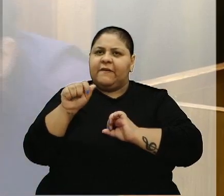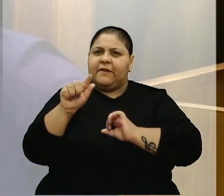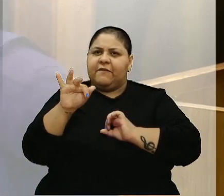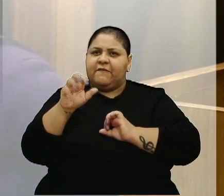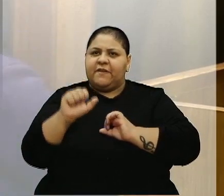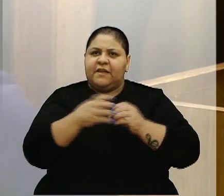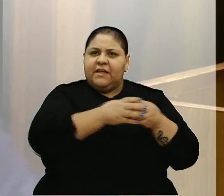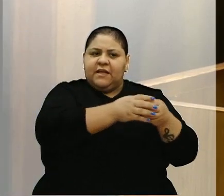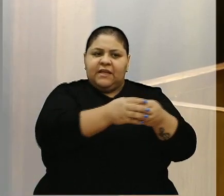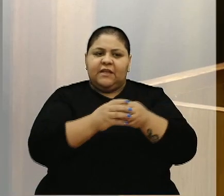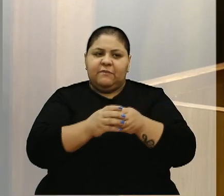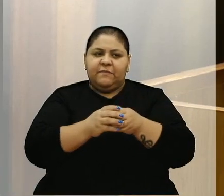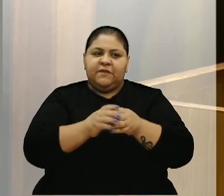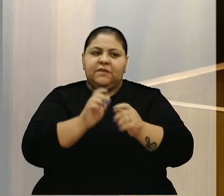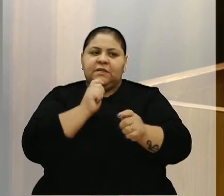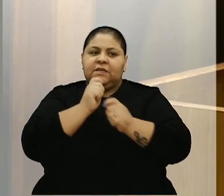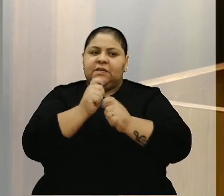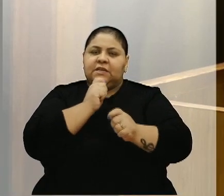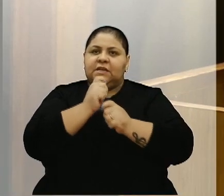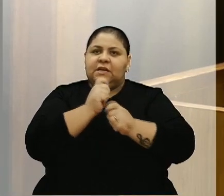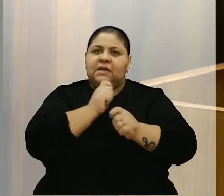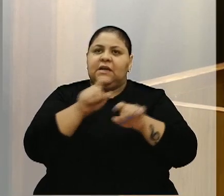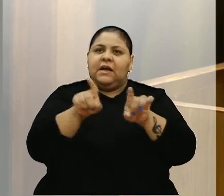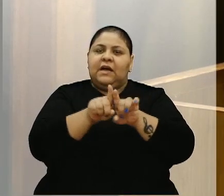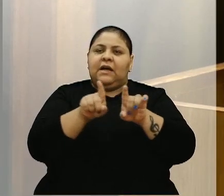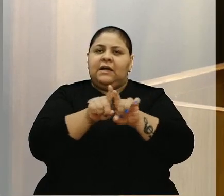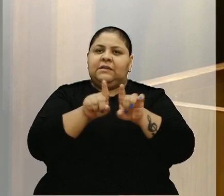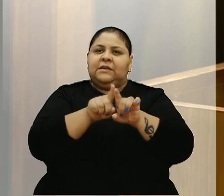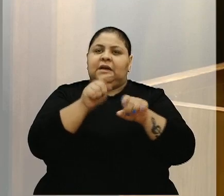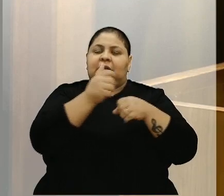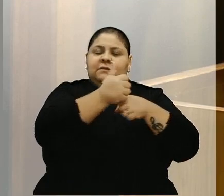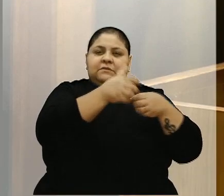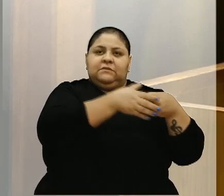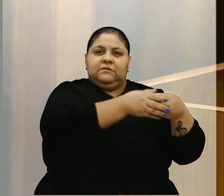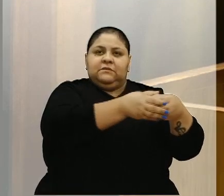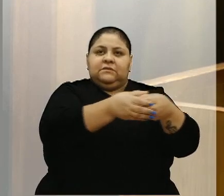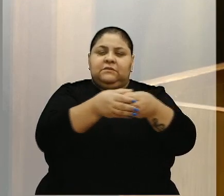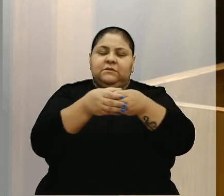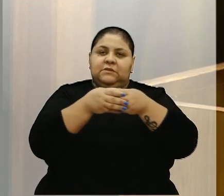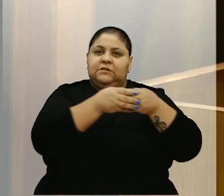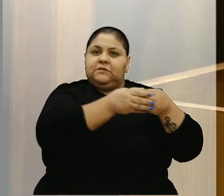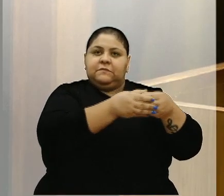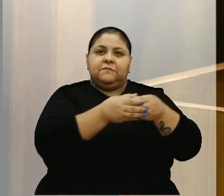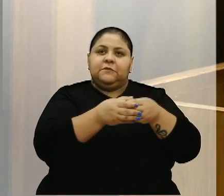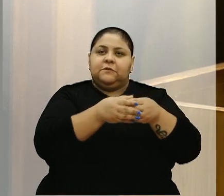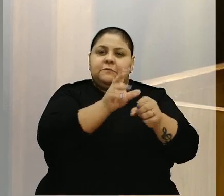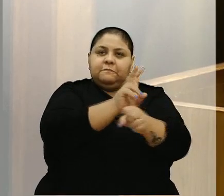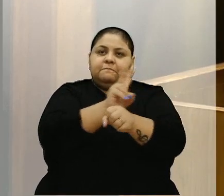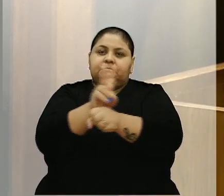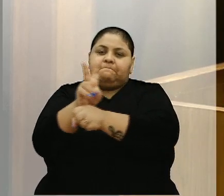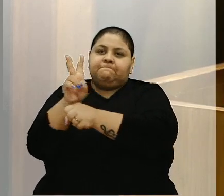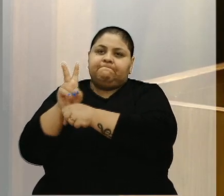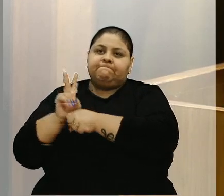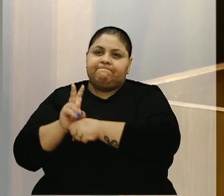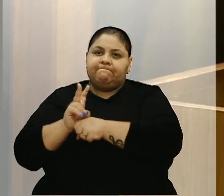jornalismo, a equipe de vigilância dessa casa, a recepção,